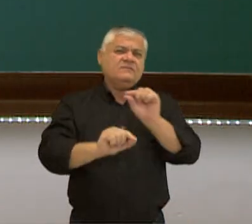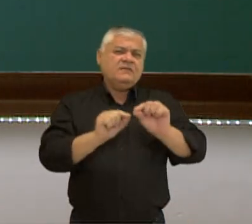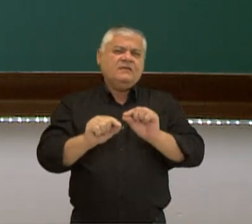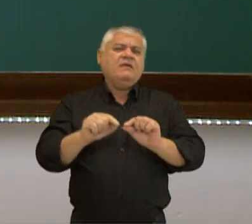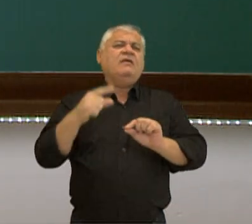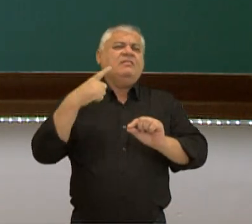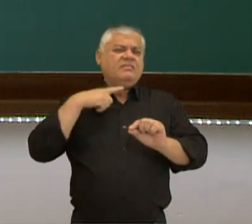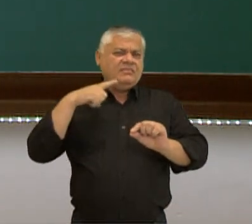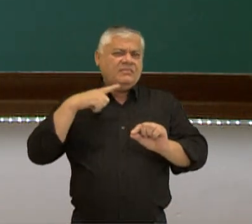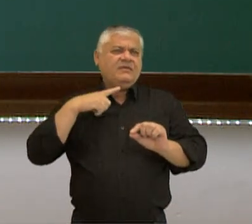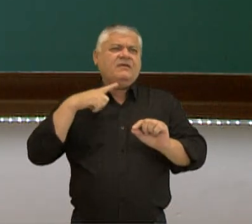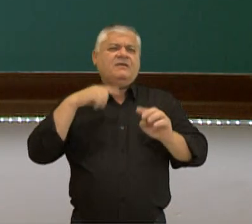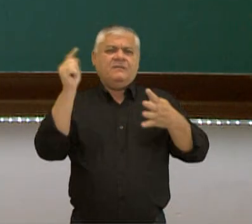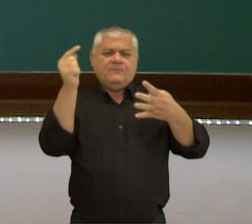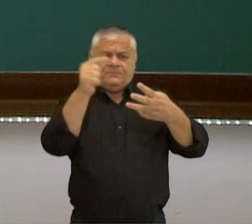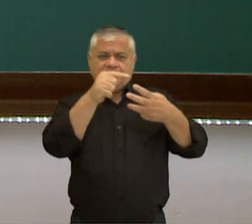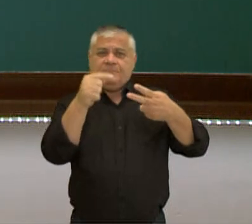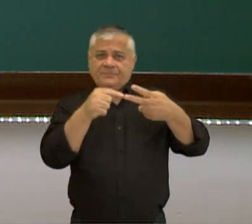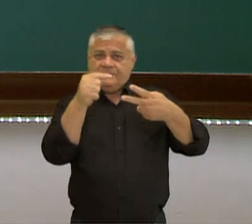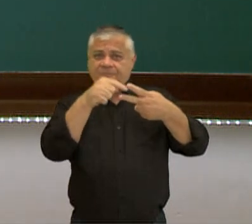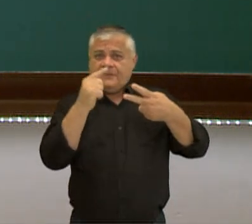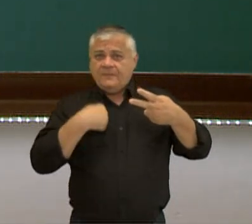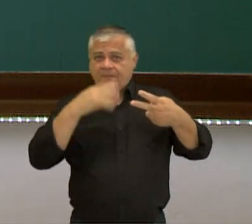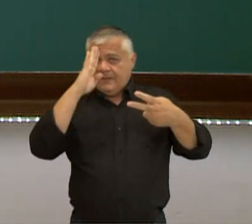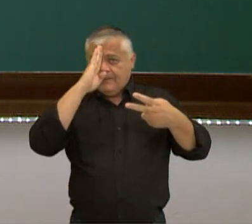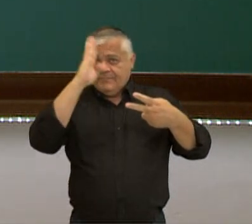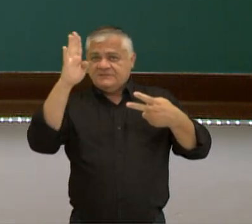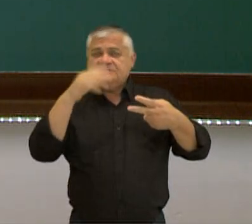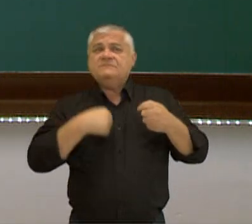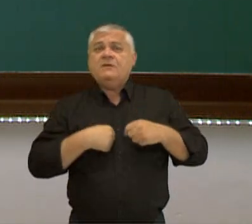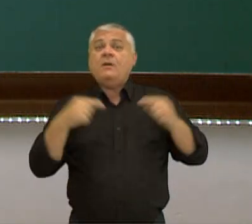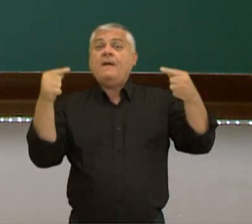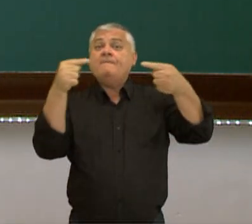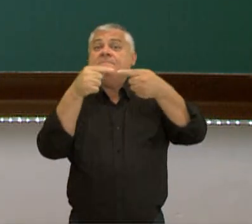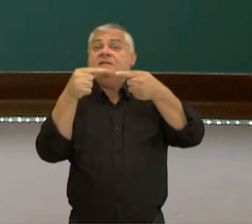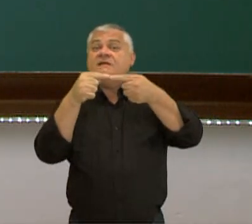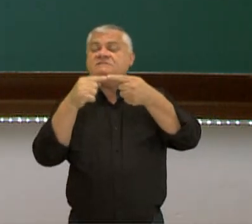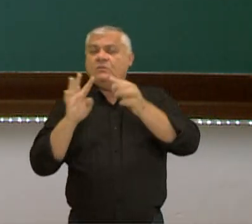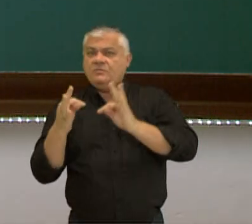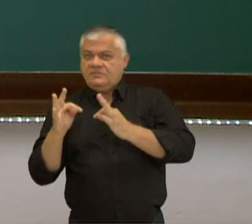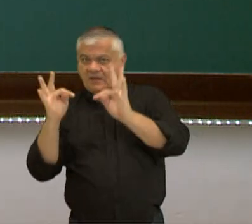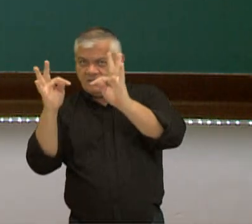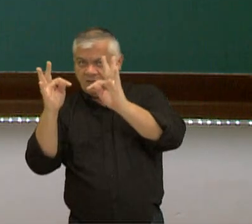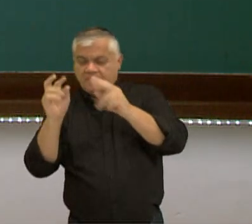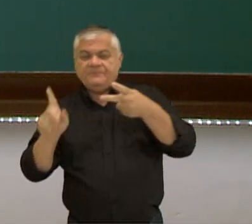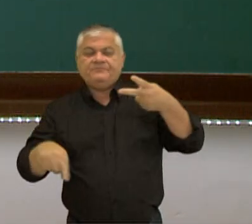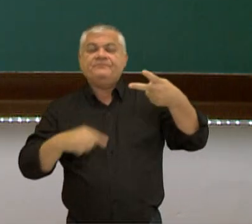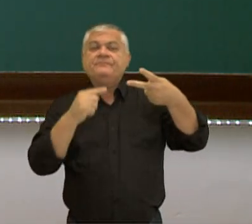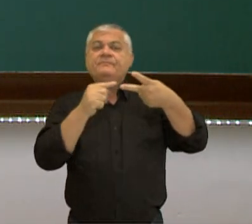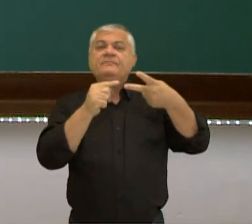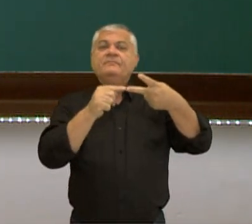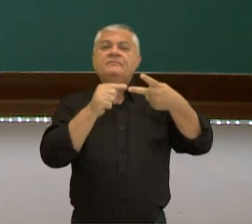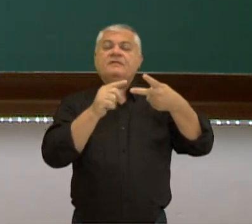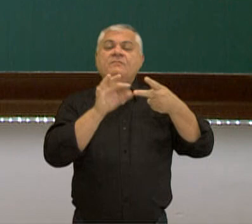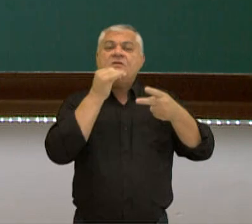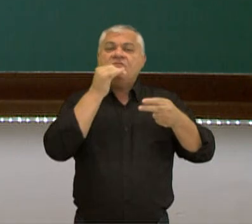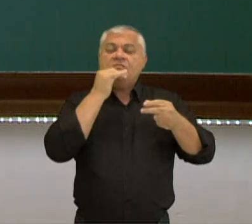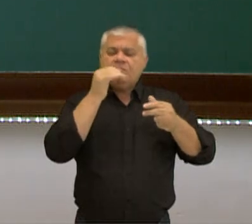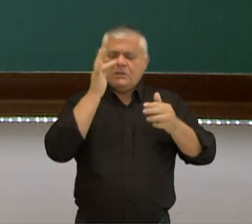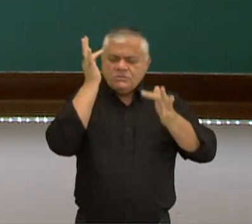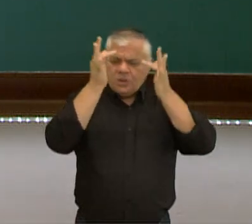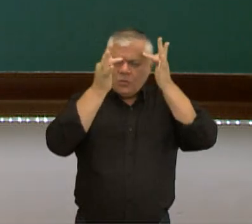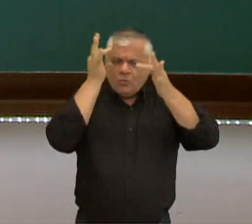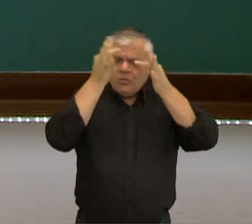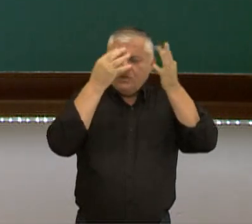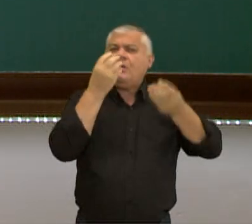fatores, mas os principais são a aplicação técnica e a formulação teórica.